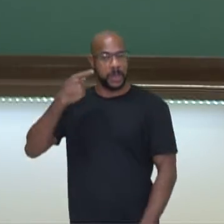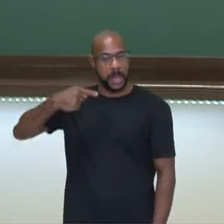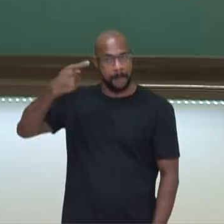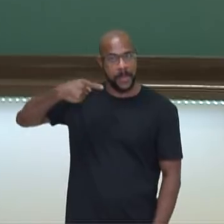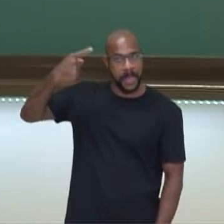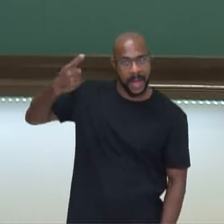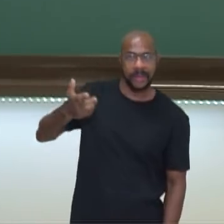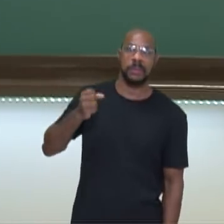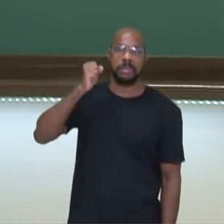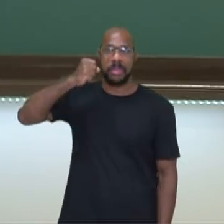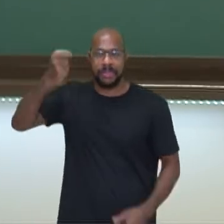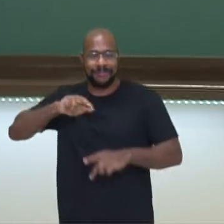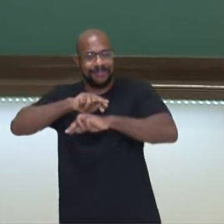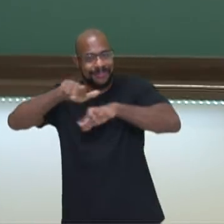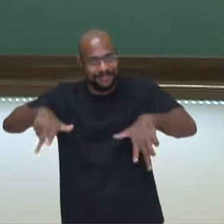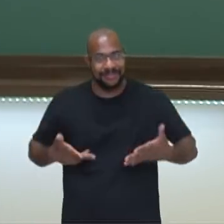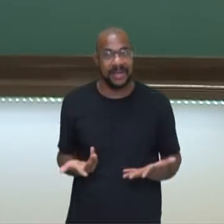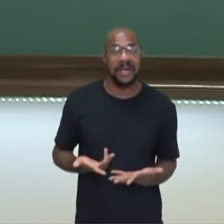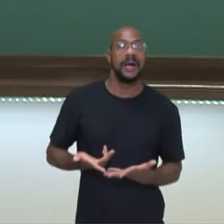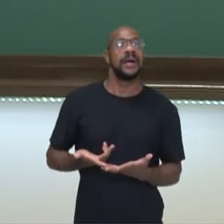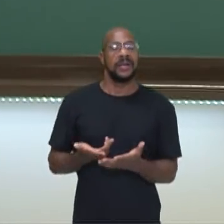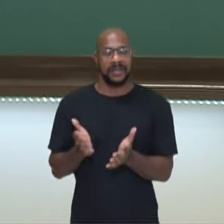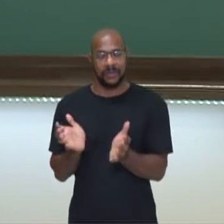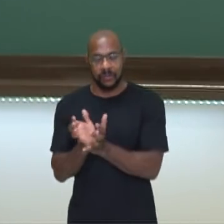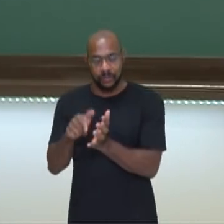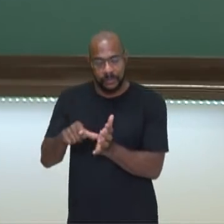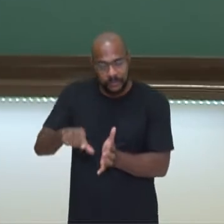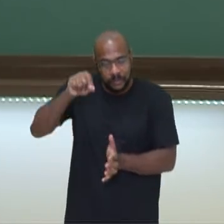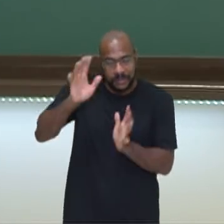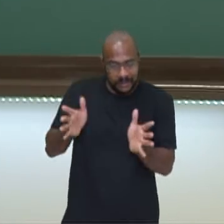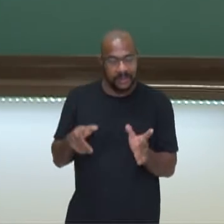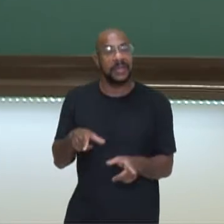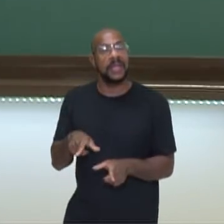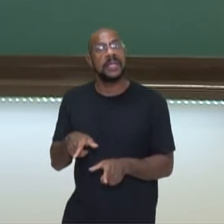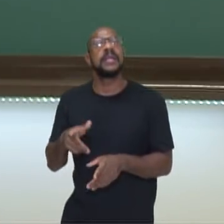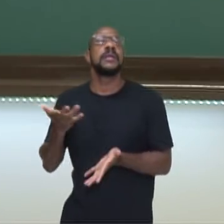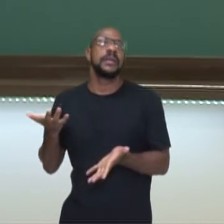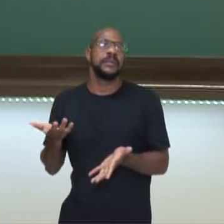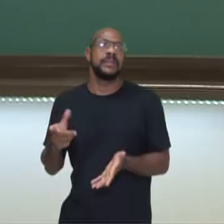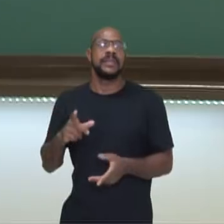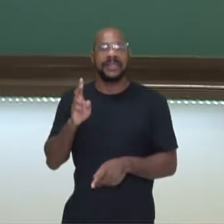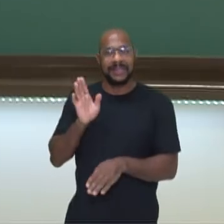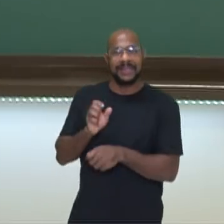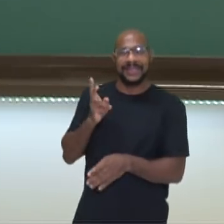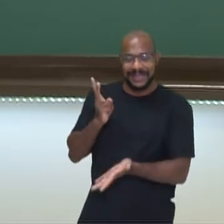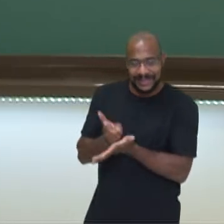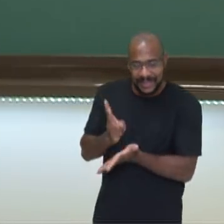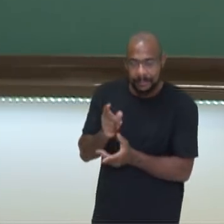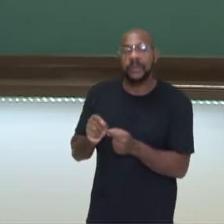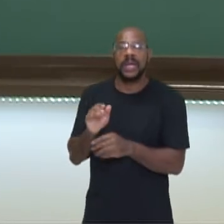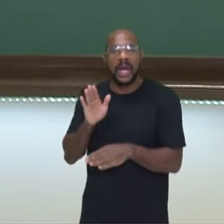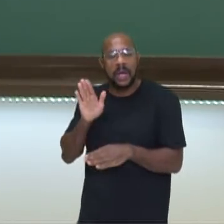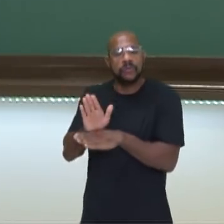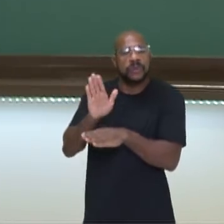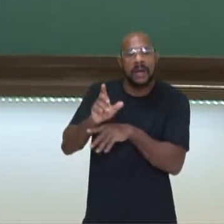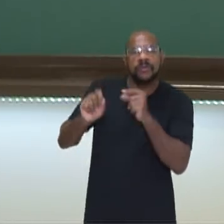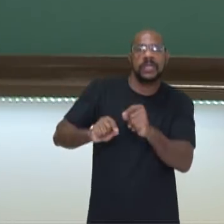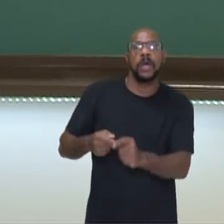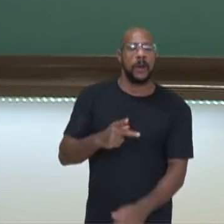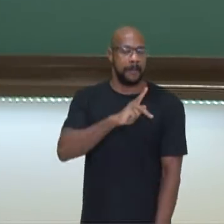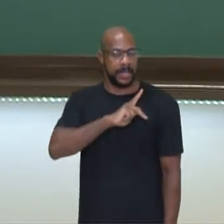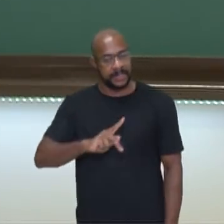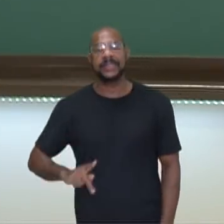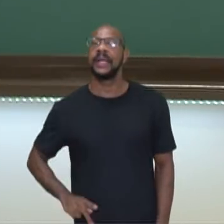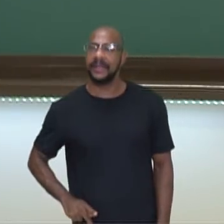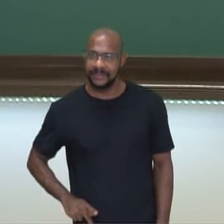deputados e senadores eleitos, eles seriam favoráveis sempre ao presidente da República. Então, todos